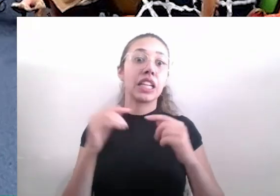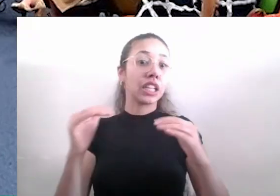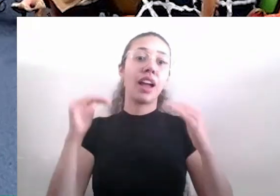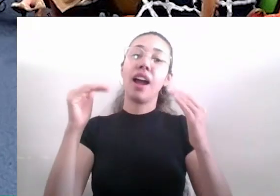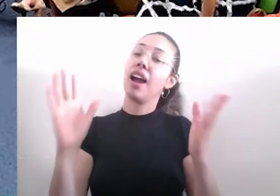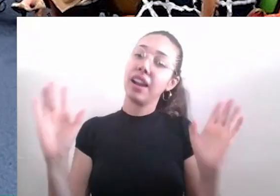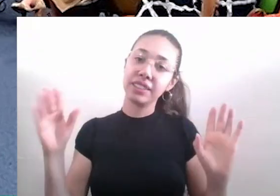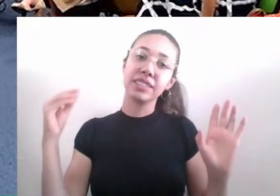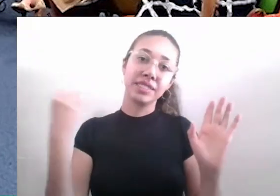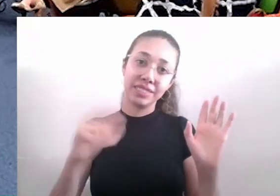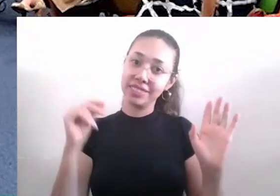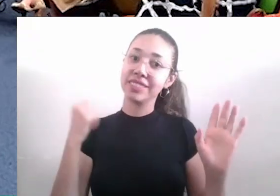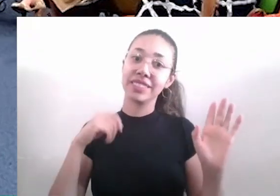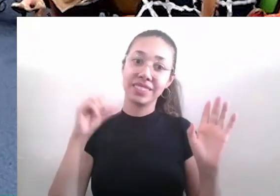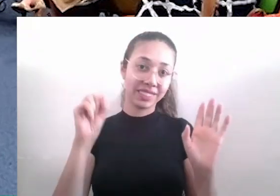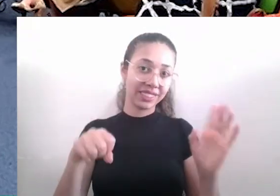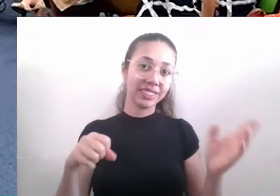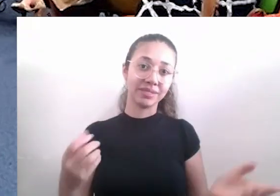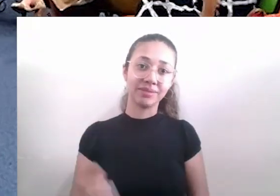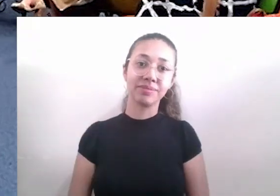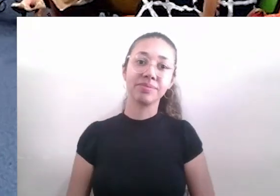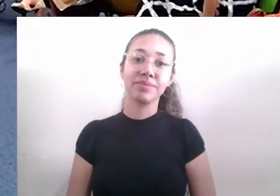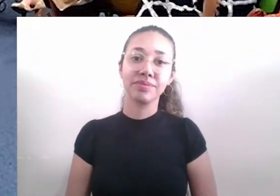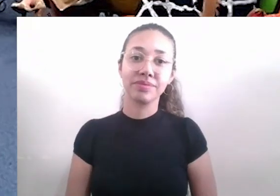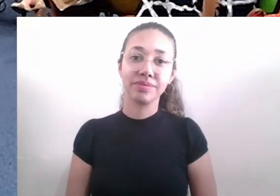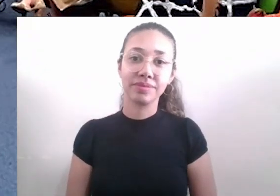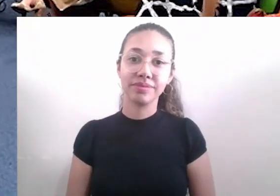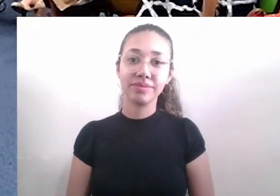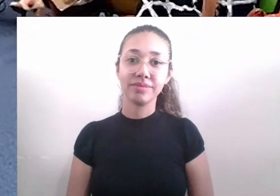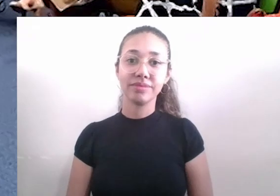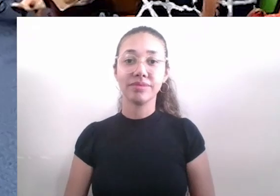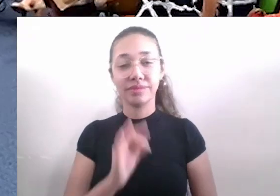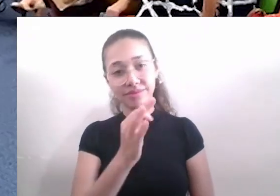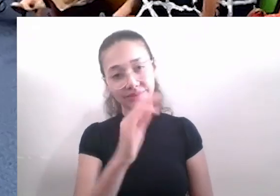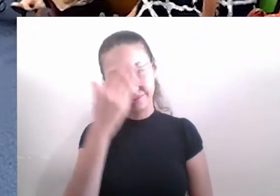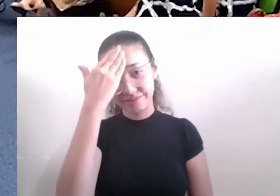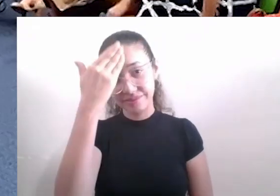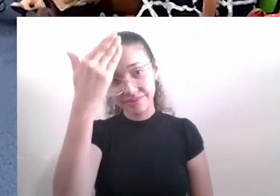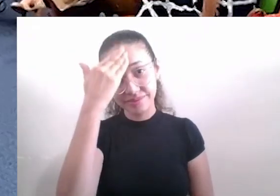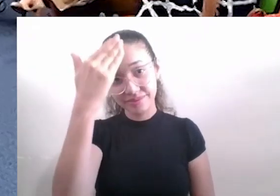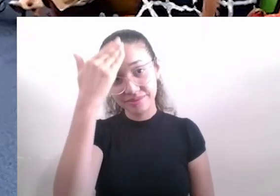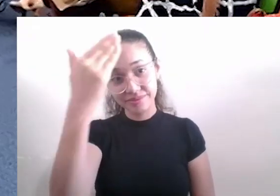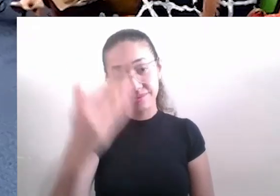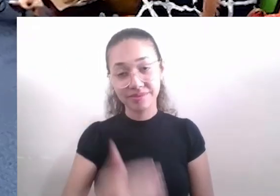e manda ver com certeza muito obrigada